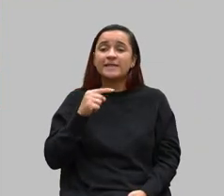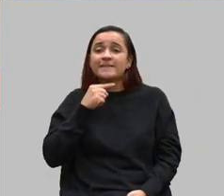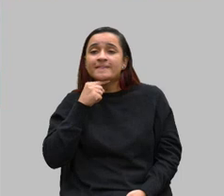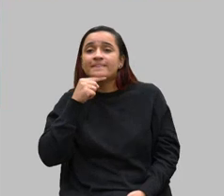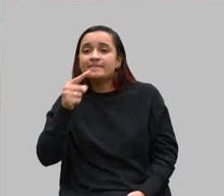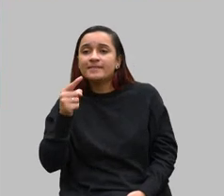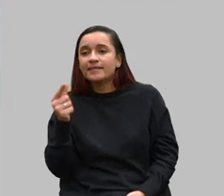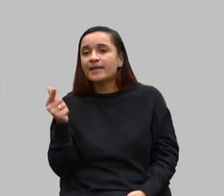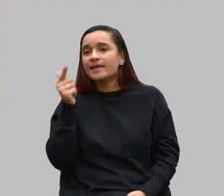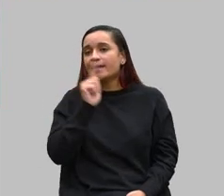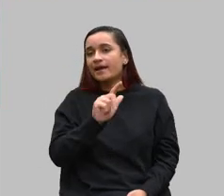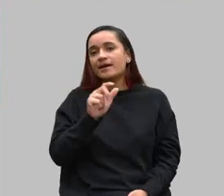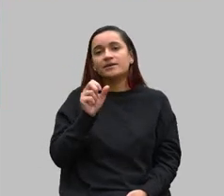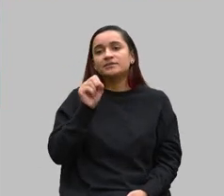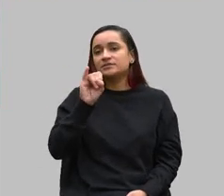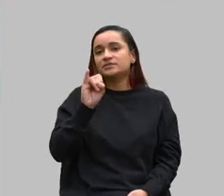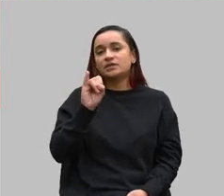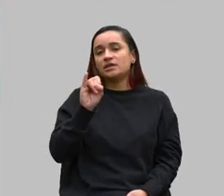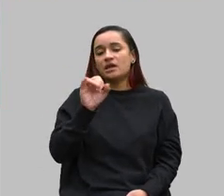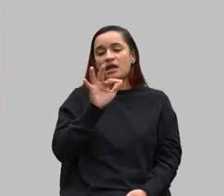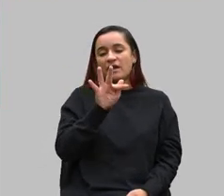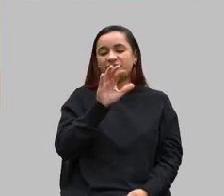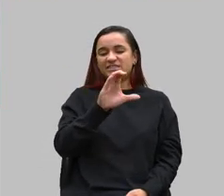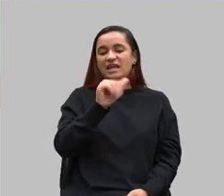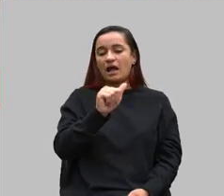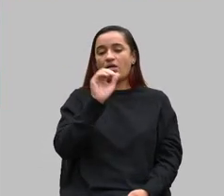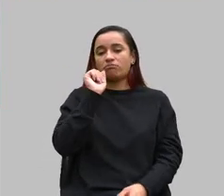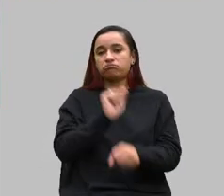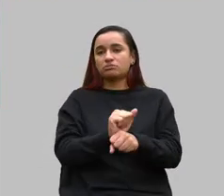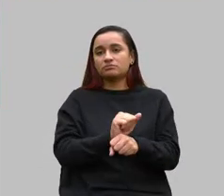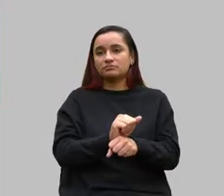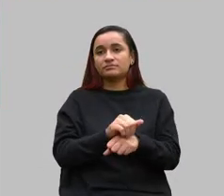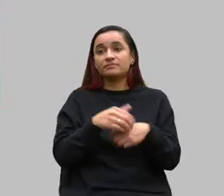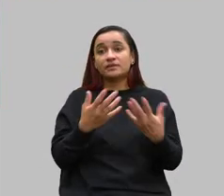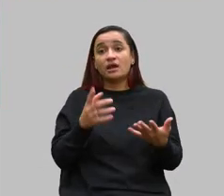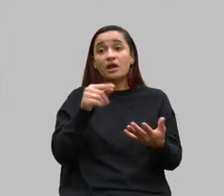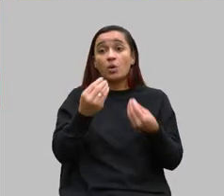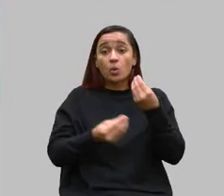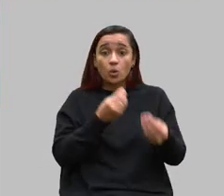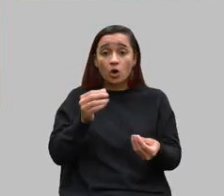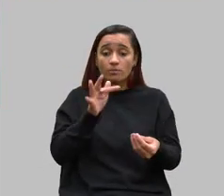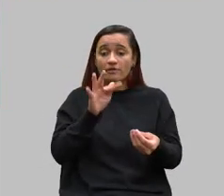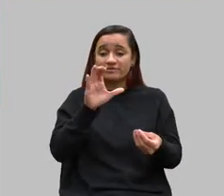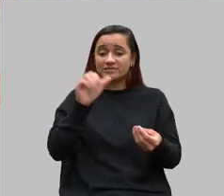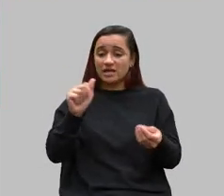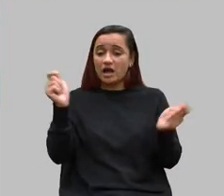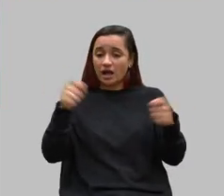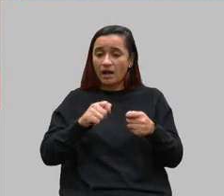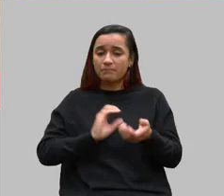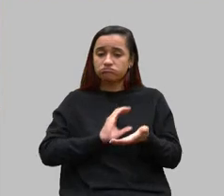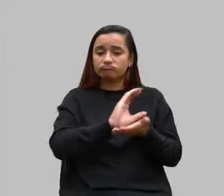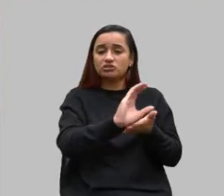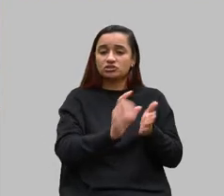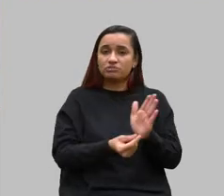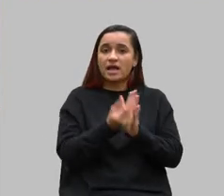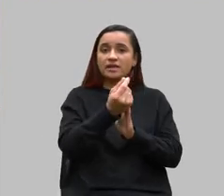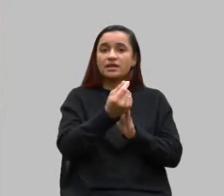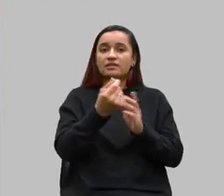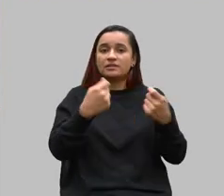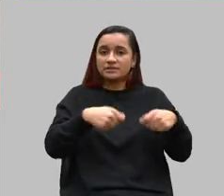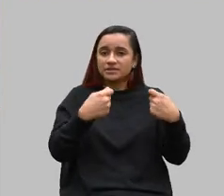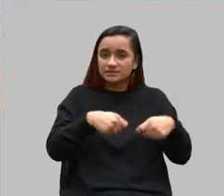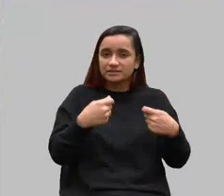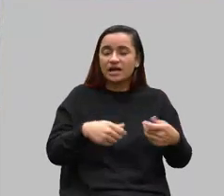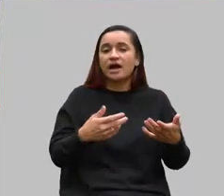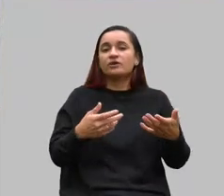renovação da FCA então é a oportunidade que a empresa tem de antecipar investimentos necessários a gente reconhece algumas